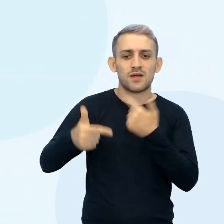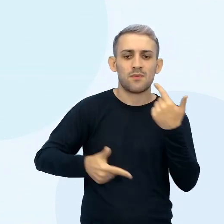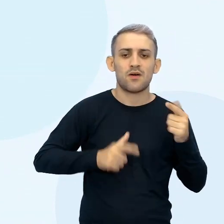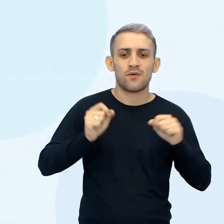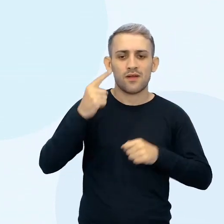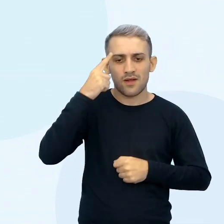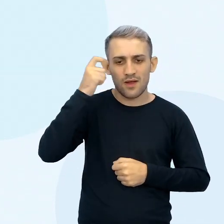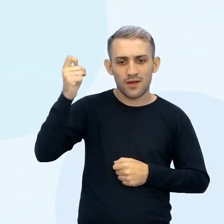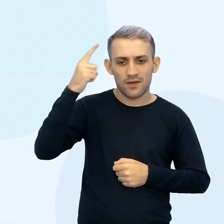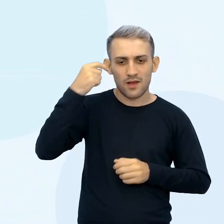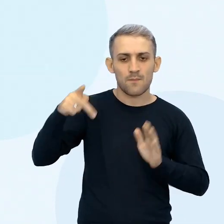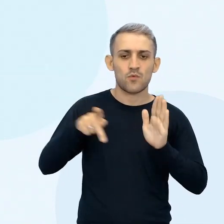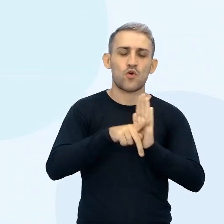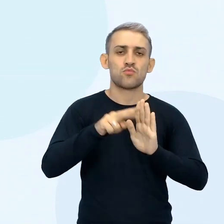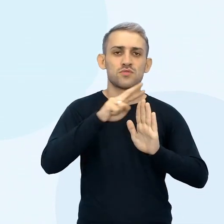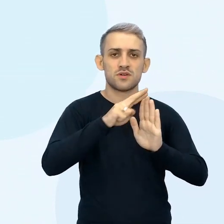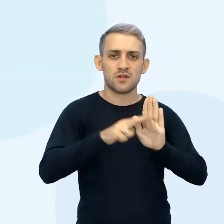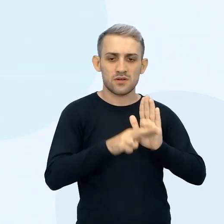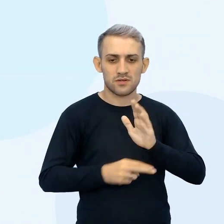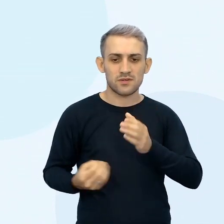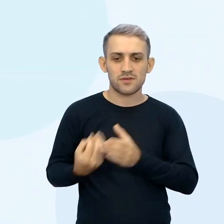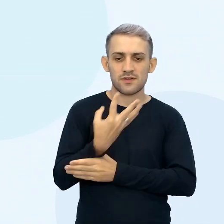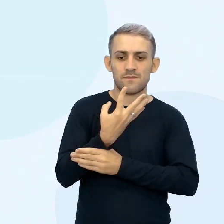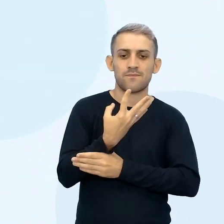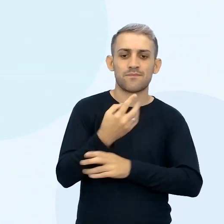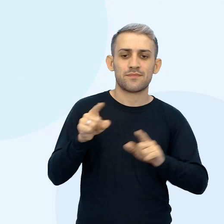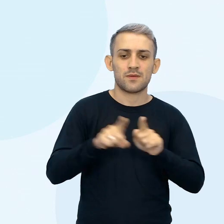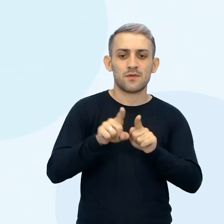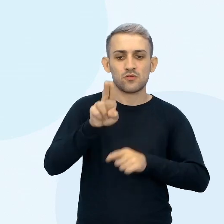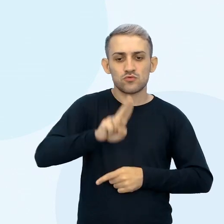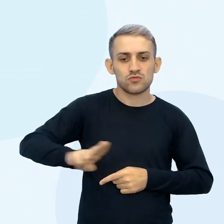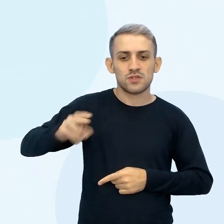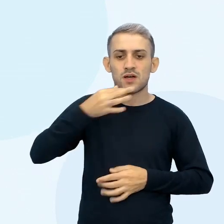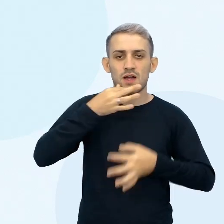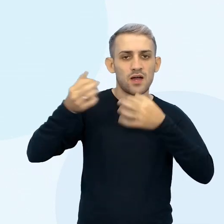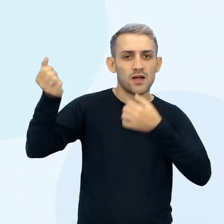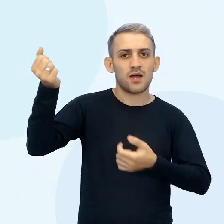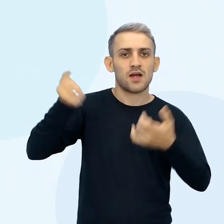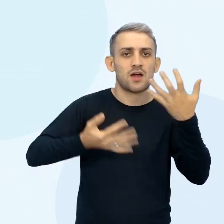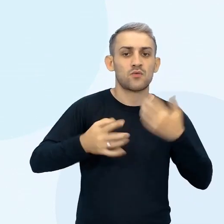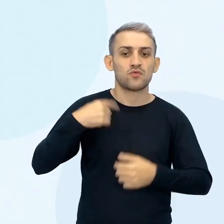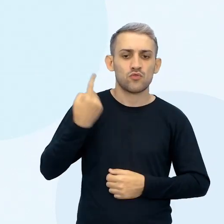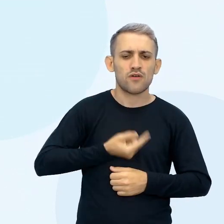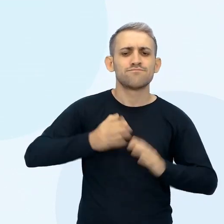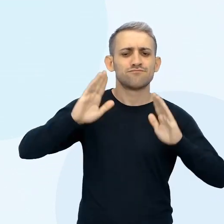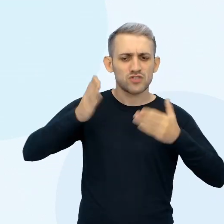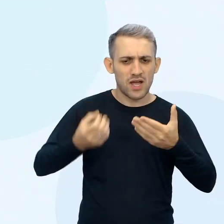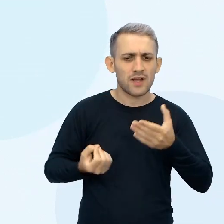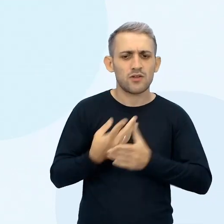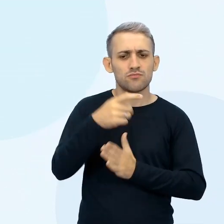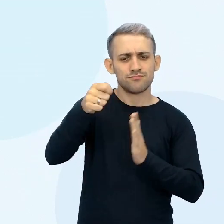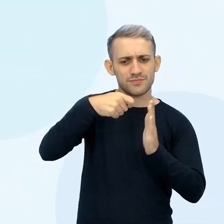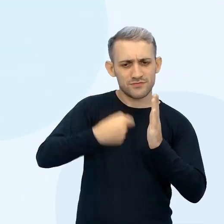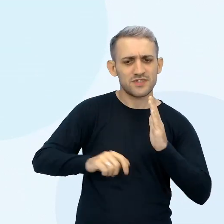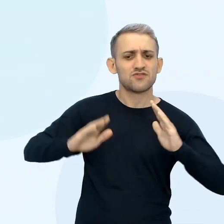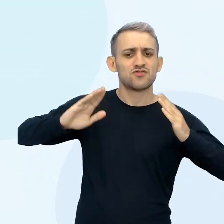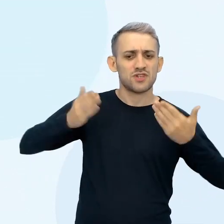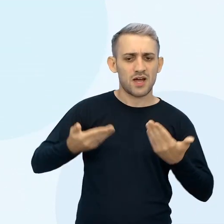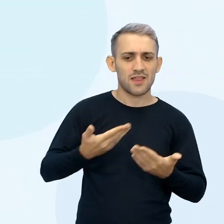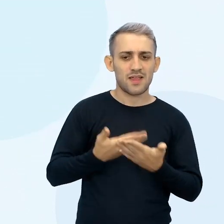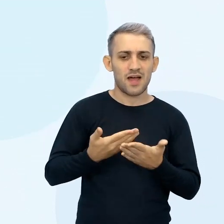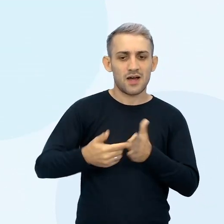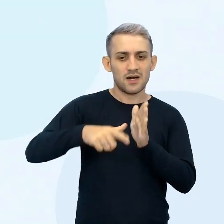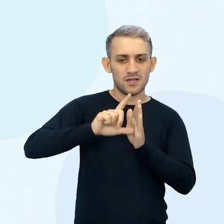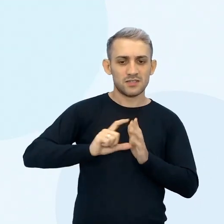ideias de um roteiro, de criação de um roteiro, a partir do argumento que a gente já criou, né, que a gente já escreveu. No caso, na aula anterior,